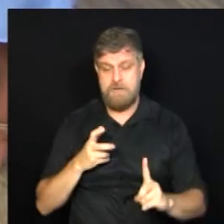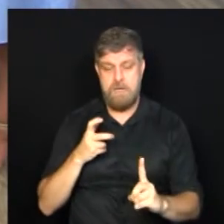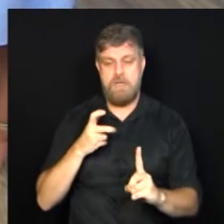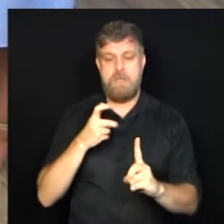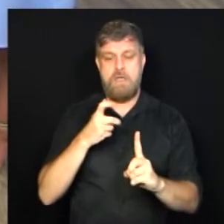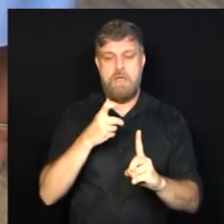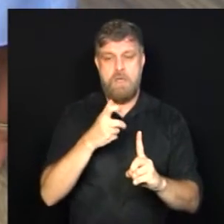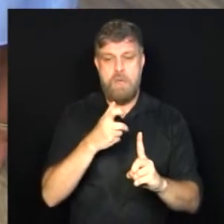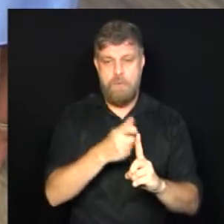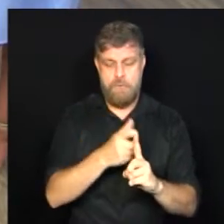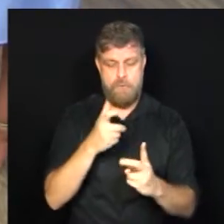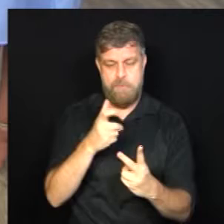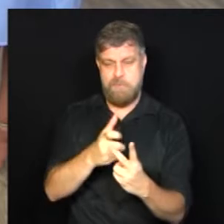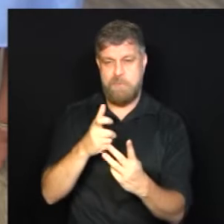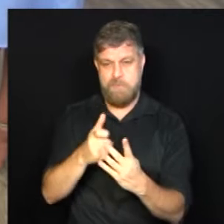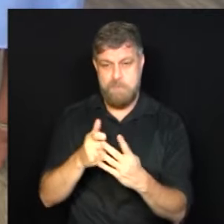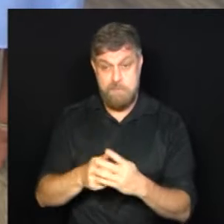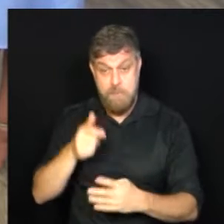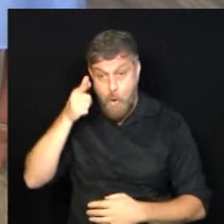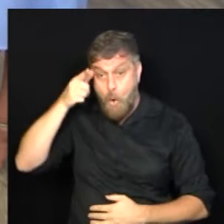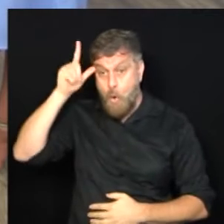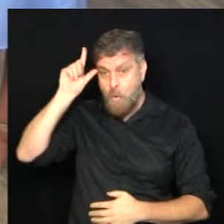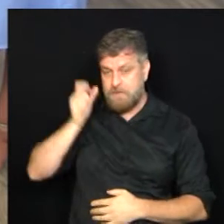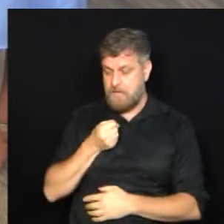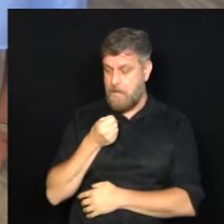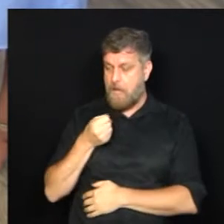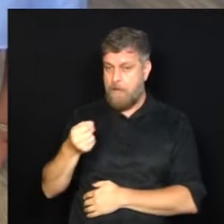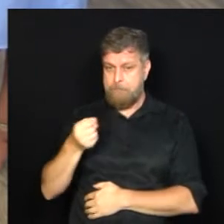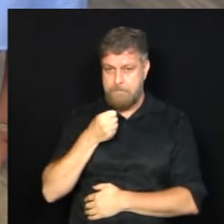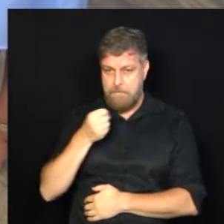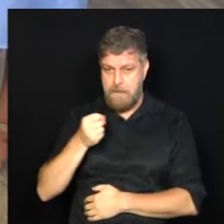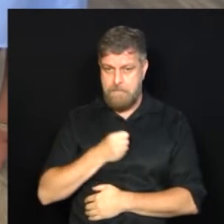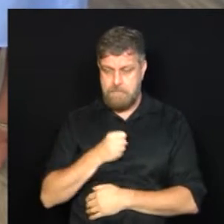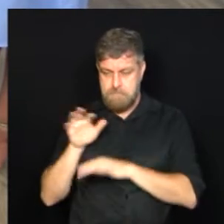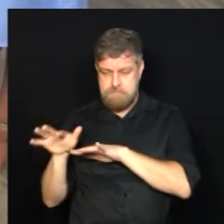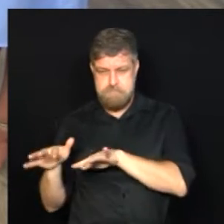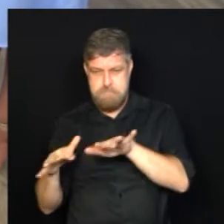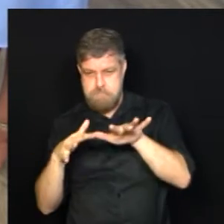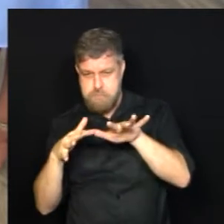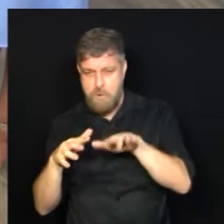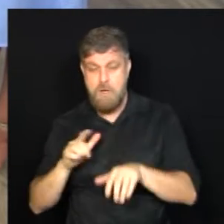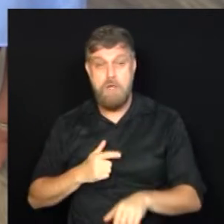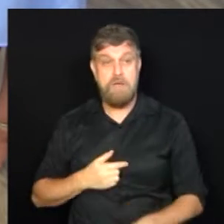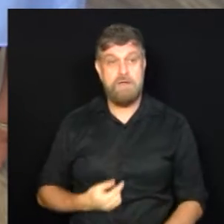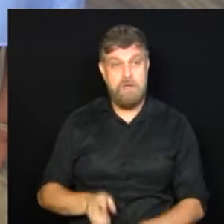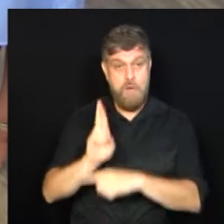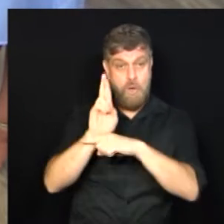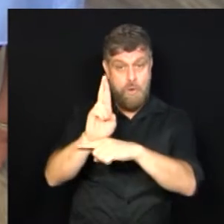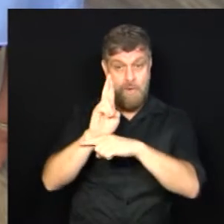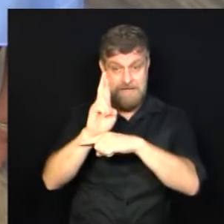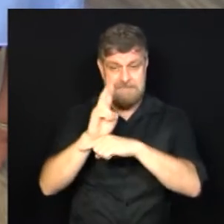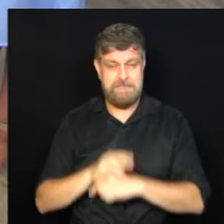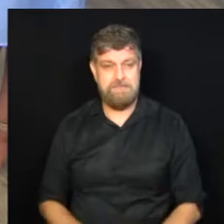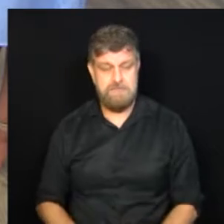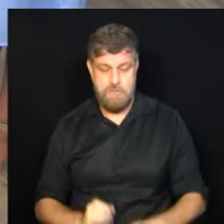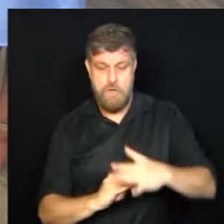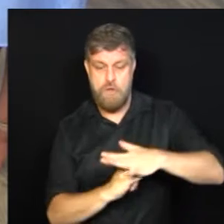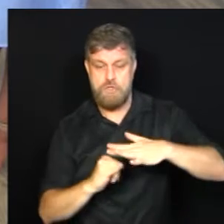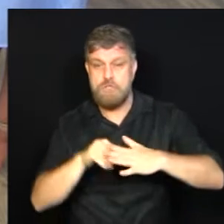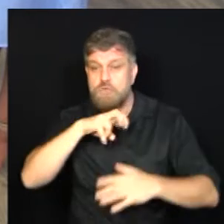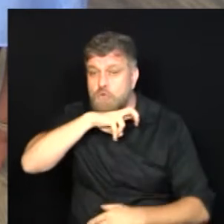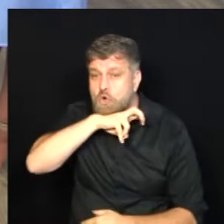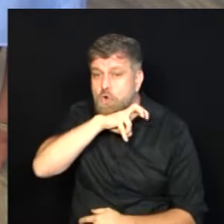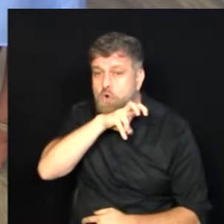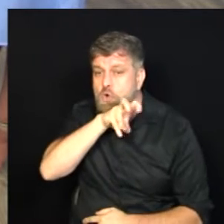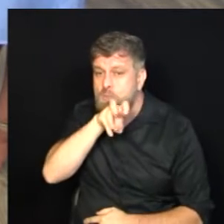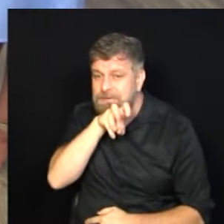Mirna Abreu, porque ontem aconteceu uma entrevista coletiva em que os representantes do Butantan falaram sobre